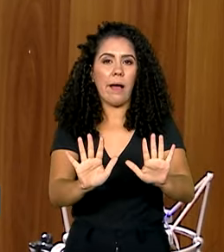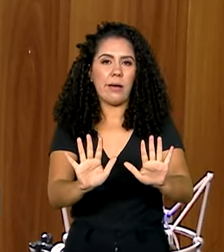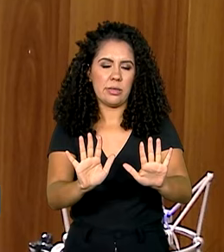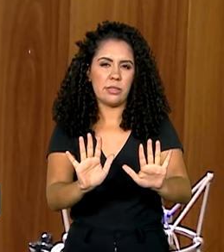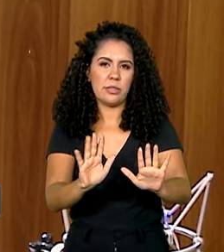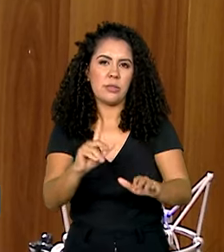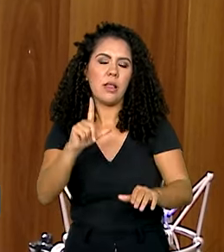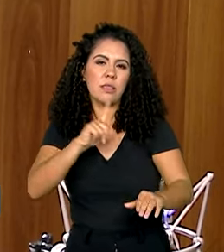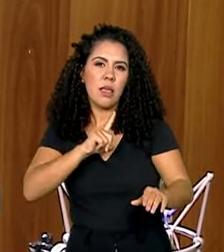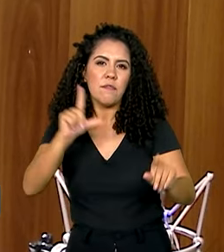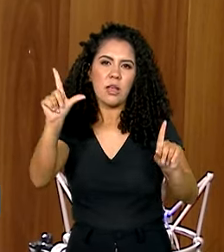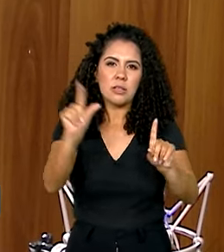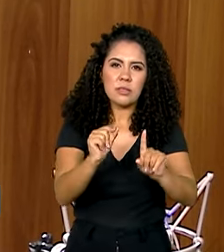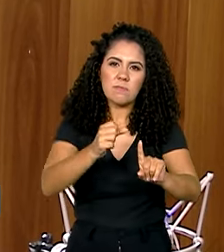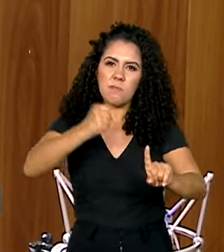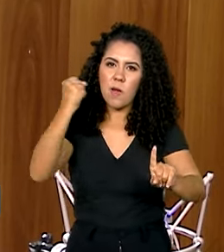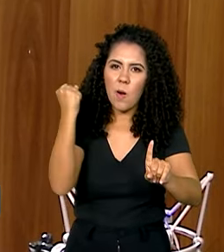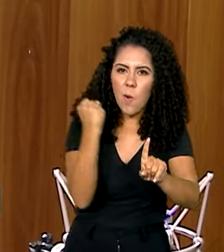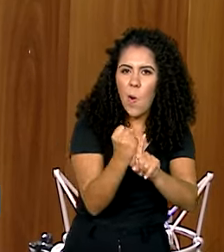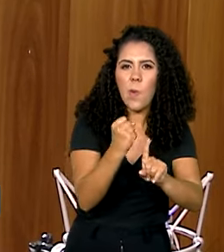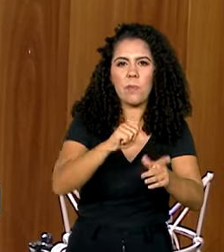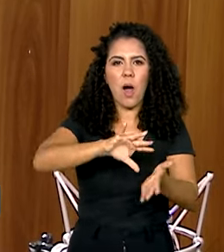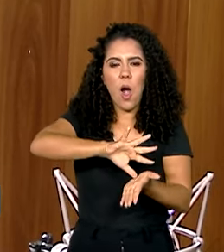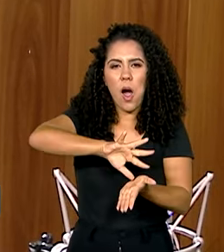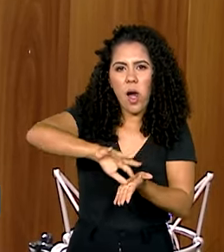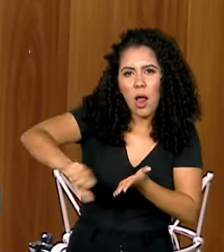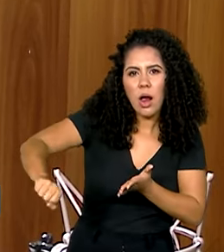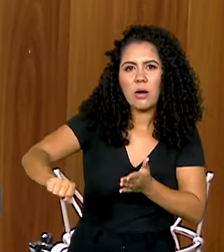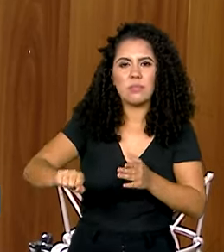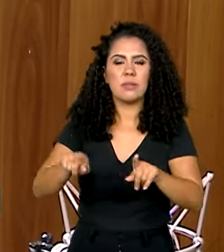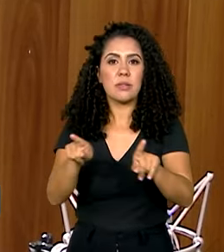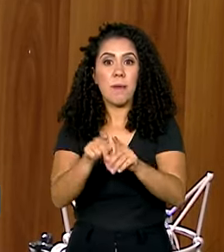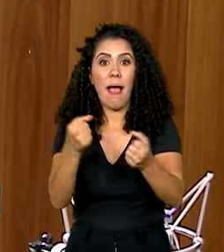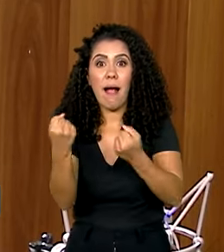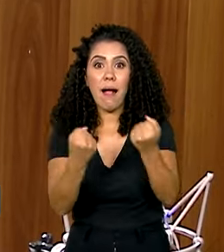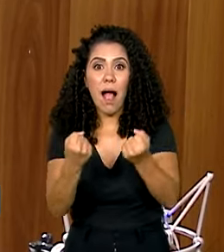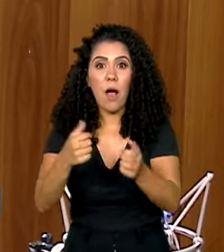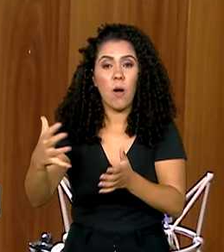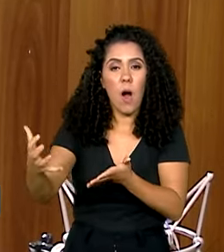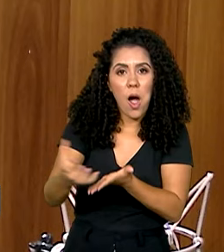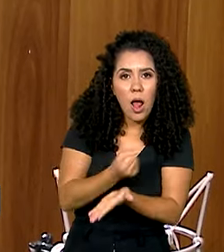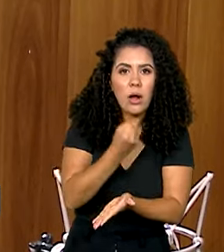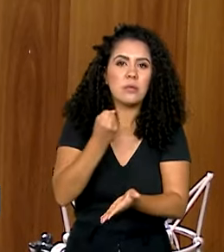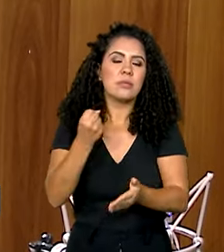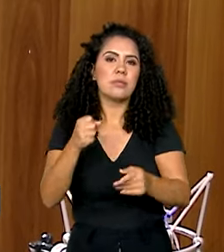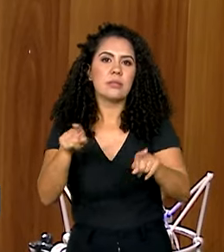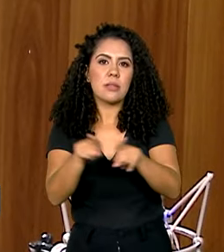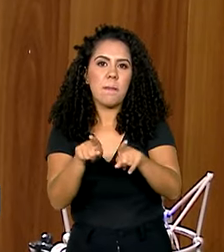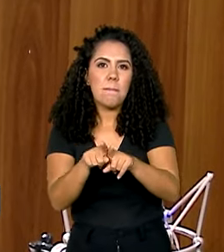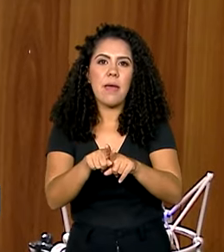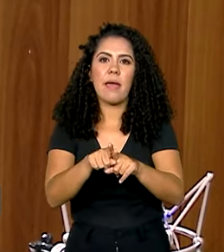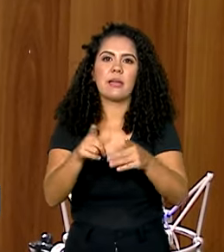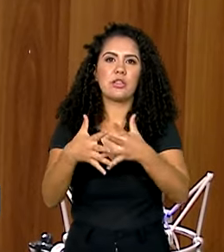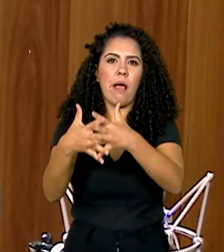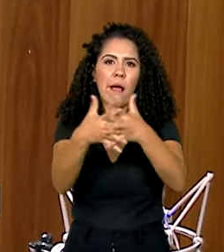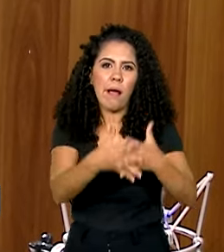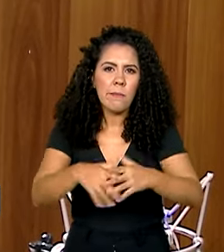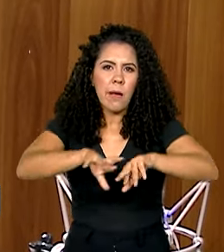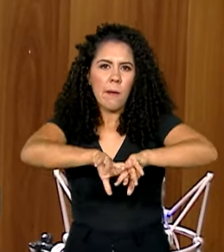de homicídios, de latrocínio, de roubo de carros, de roubo de cargas,